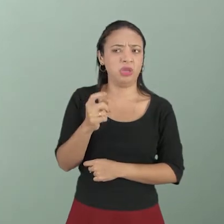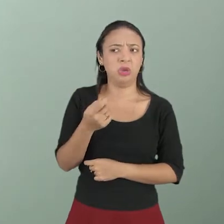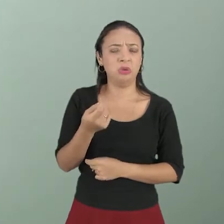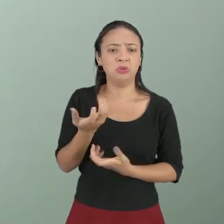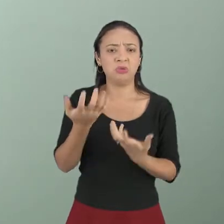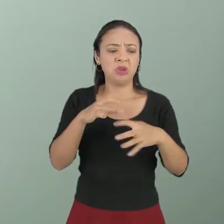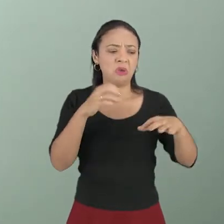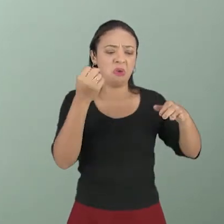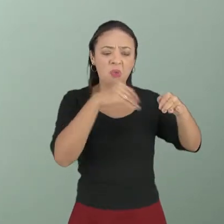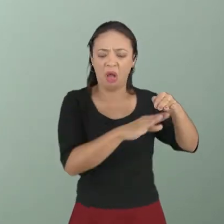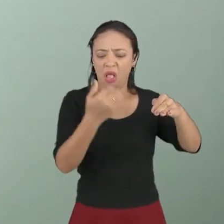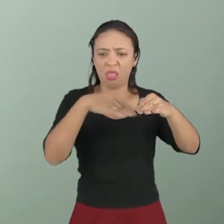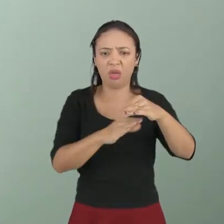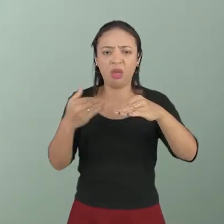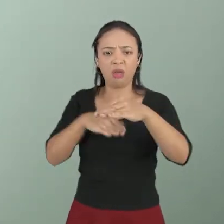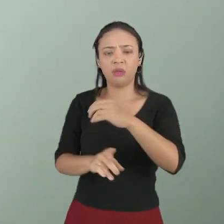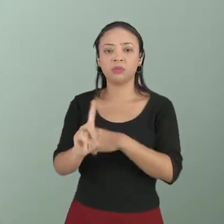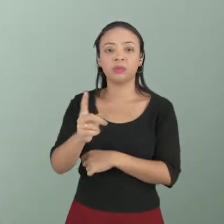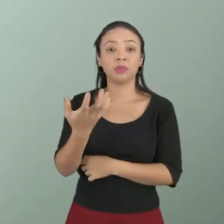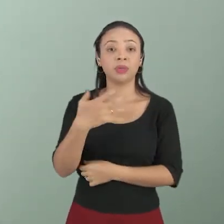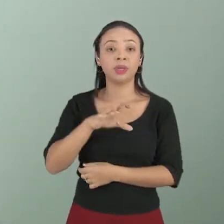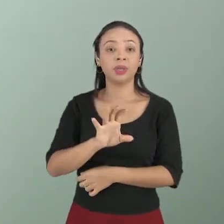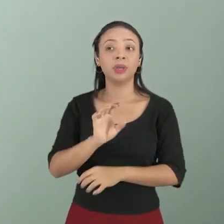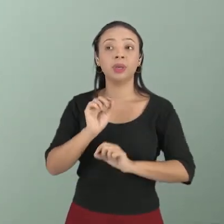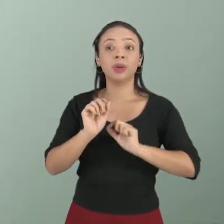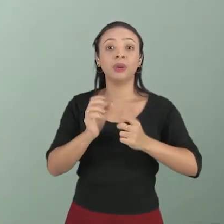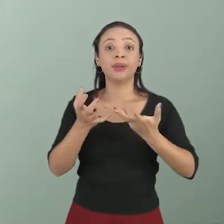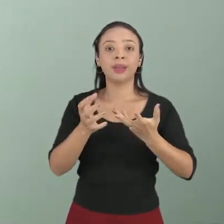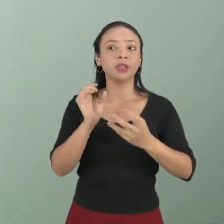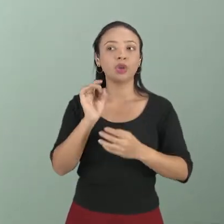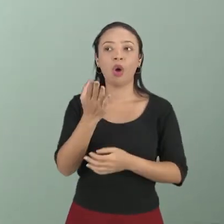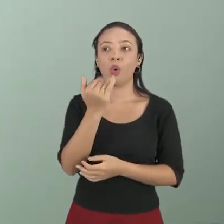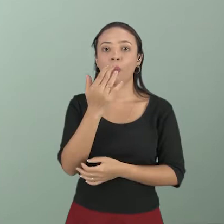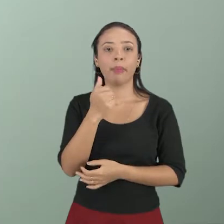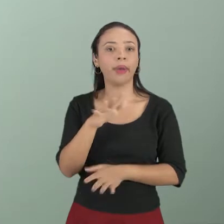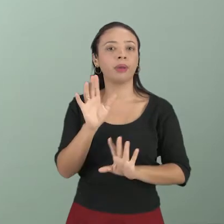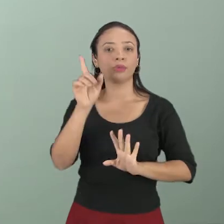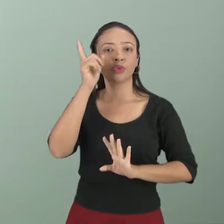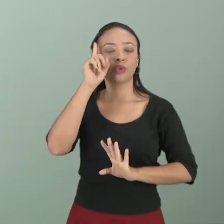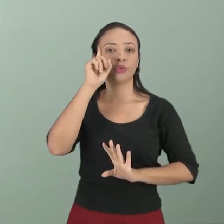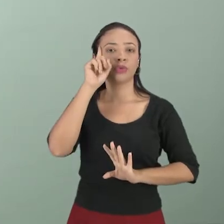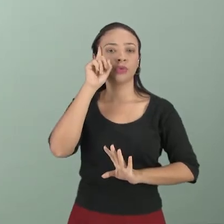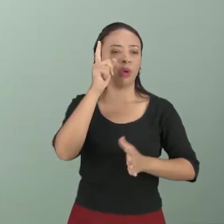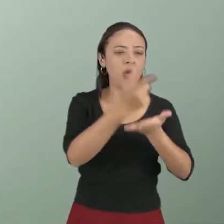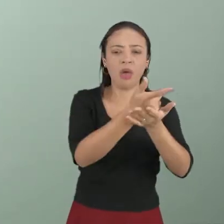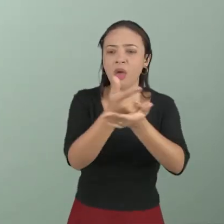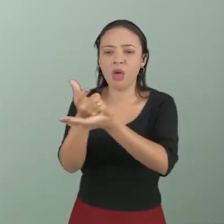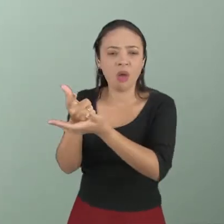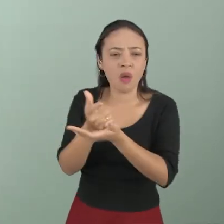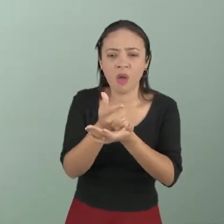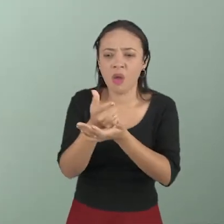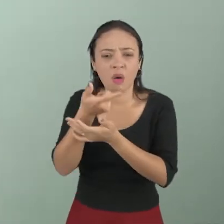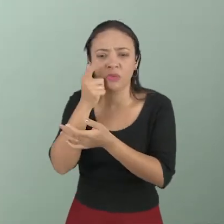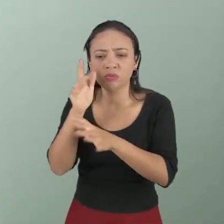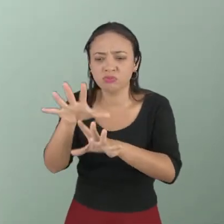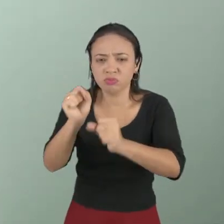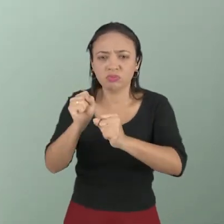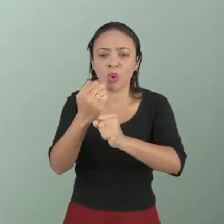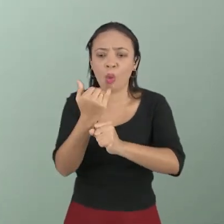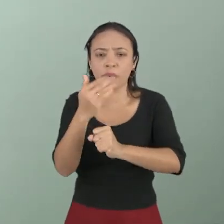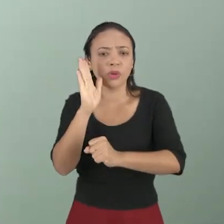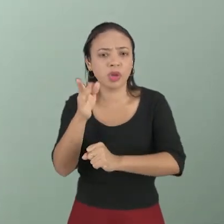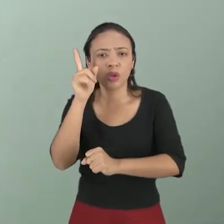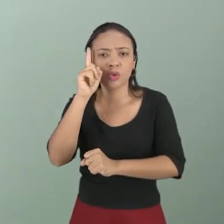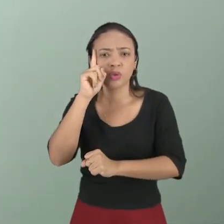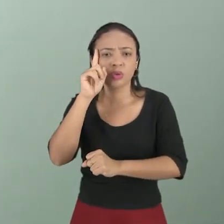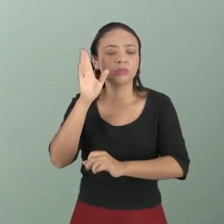coisas. Eles só queriam ter o que comer naquele dia. Caçou, tinha sua caça daquele dia, tinha o seu alimento daquele